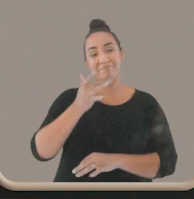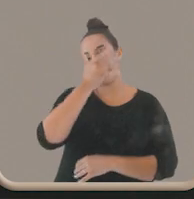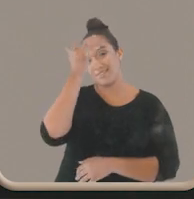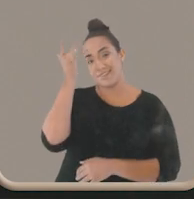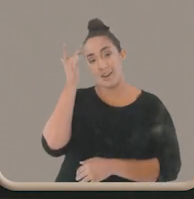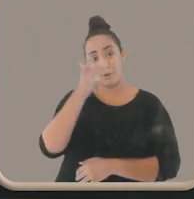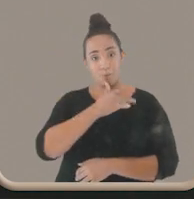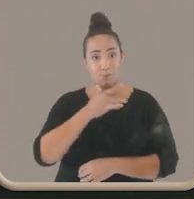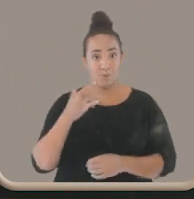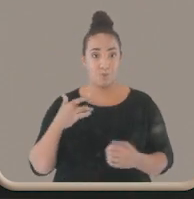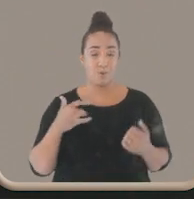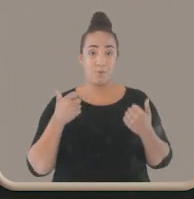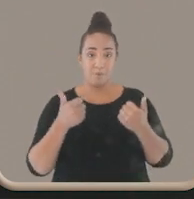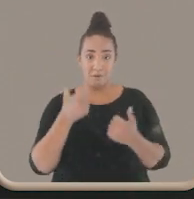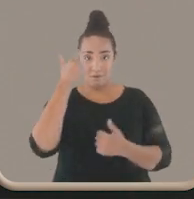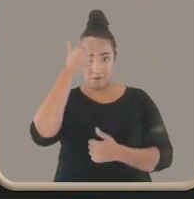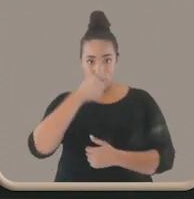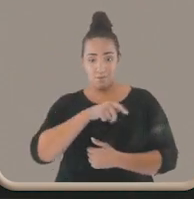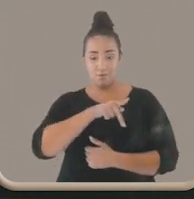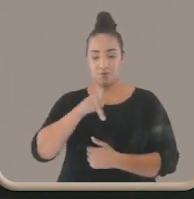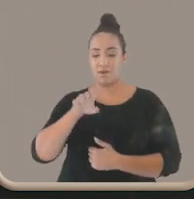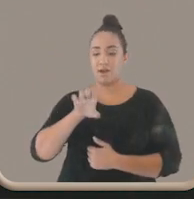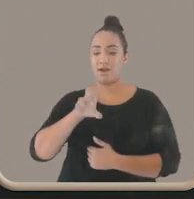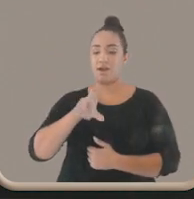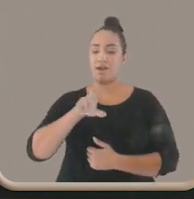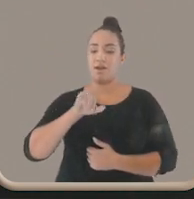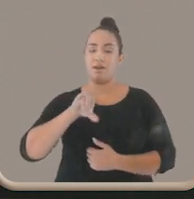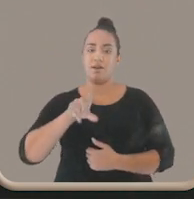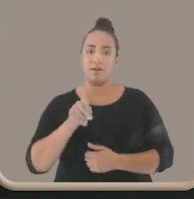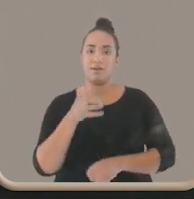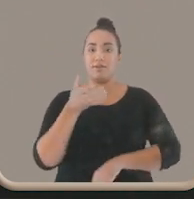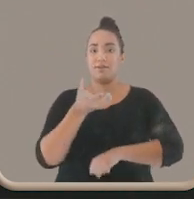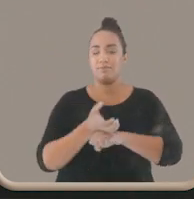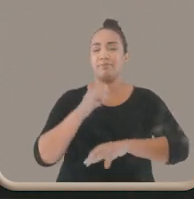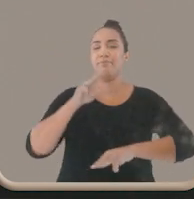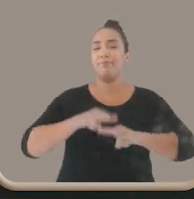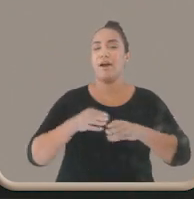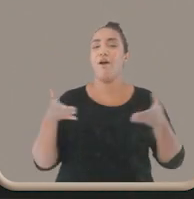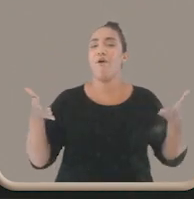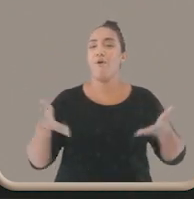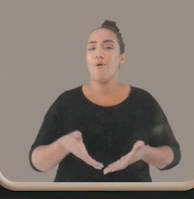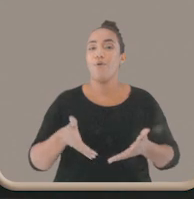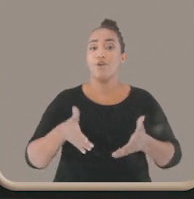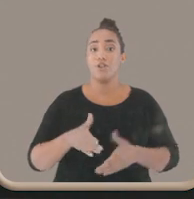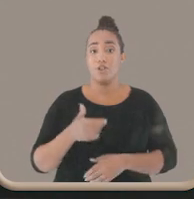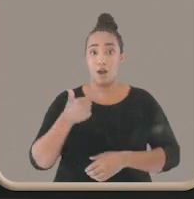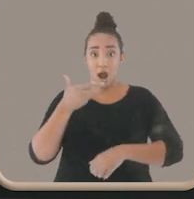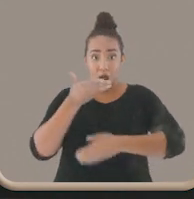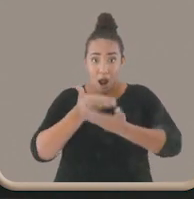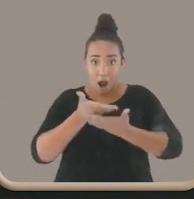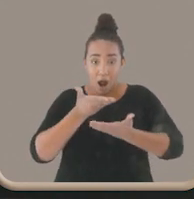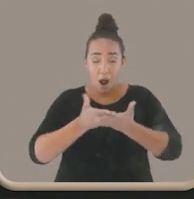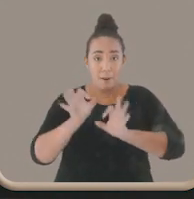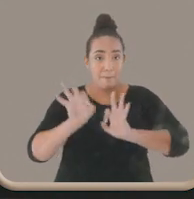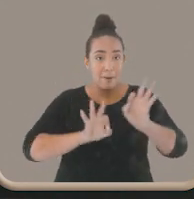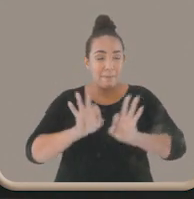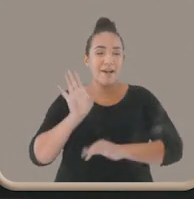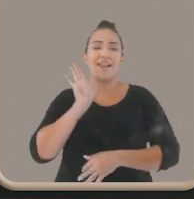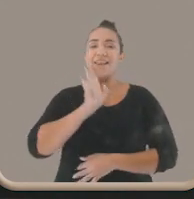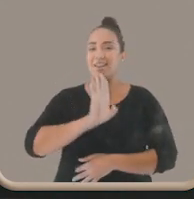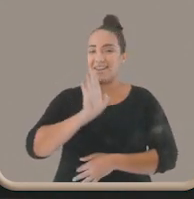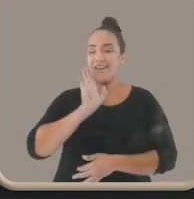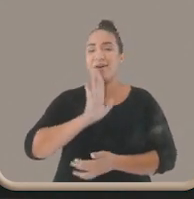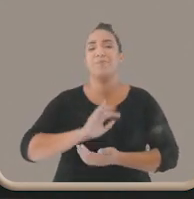Olá, pessoal! Como vocês estão? Eu sou o professor Eric, de Matemática. E hoje, preparei uma aula super legal para